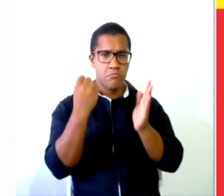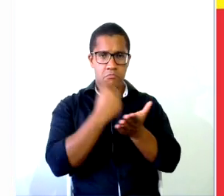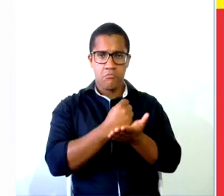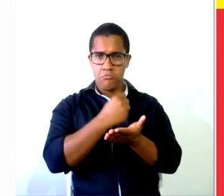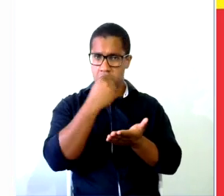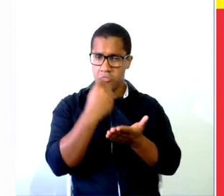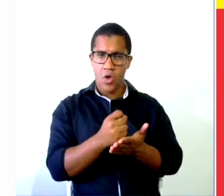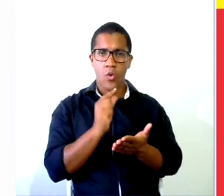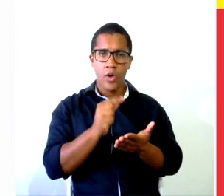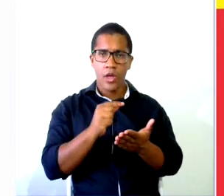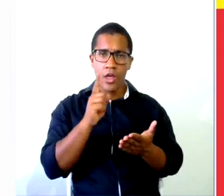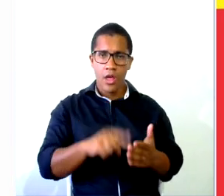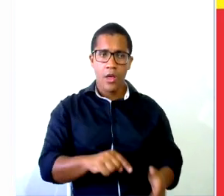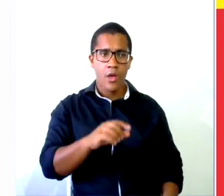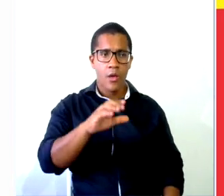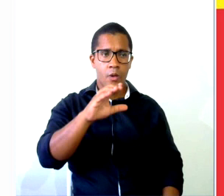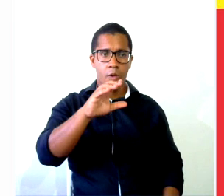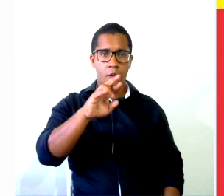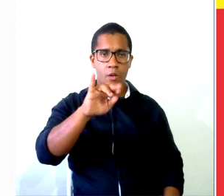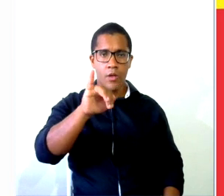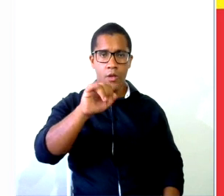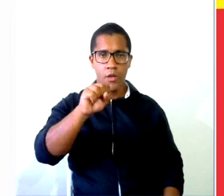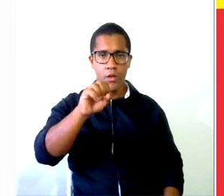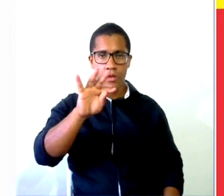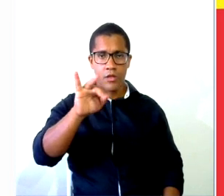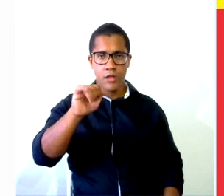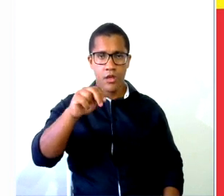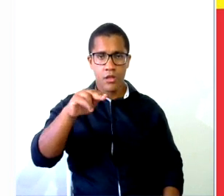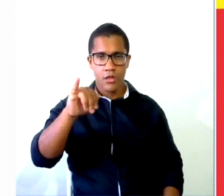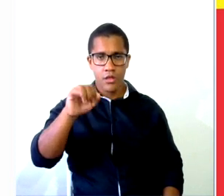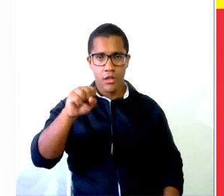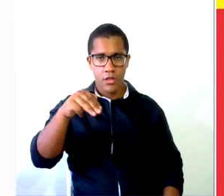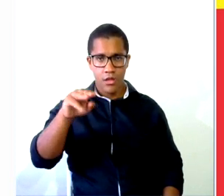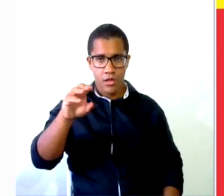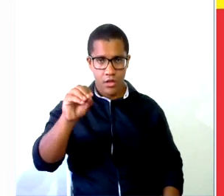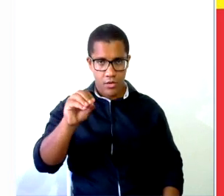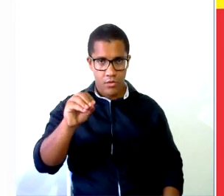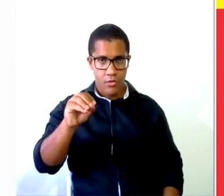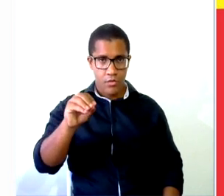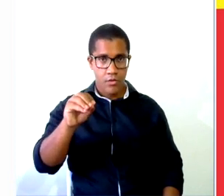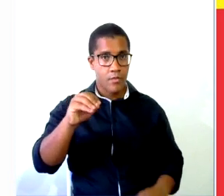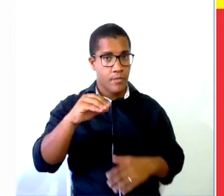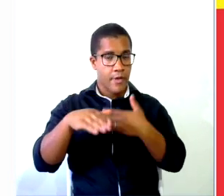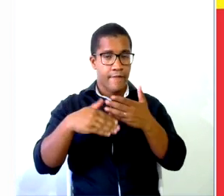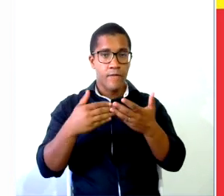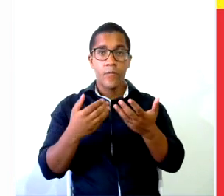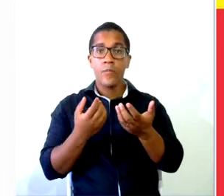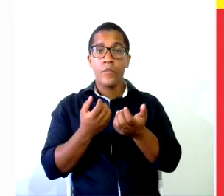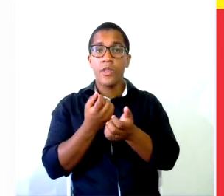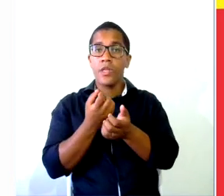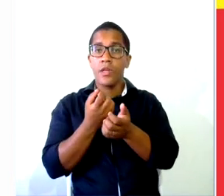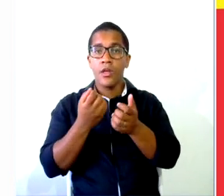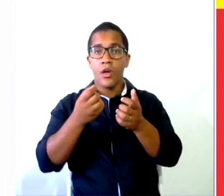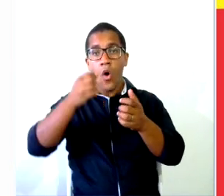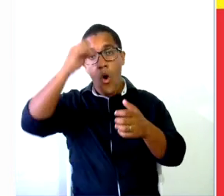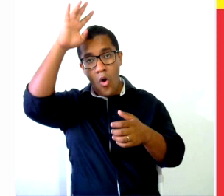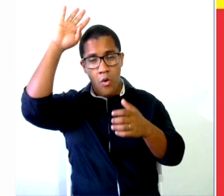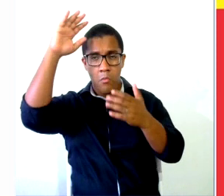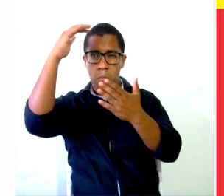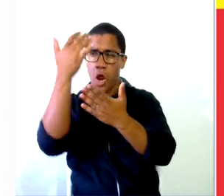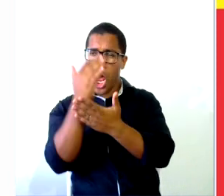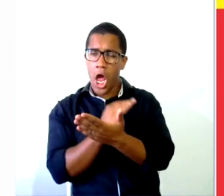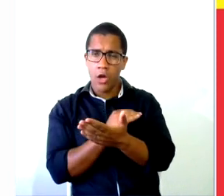do cristianismo, sem mudar o princípio da escravidão. Então, com a queda do Império Romano, a